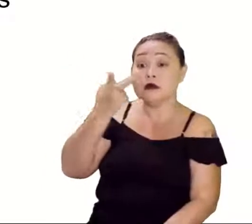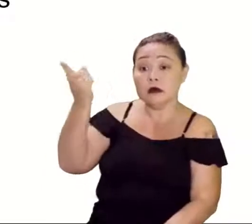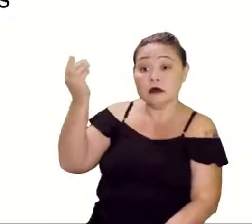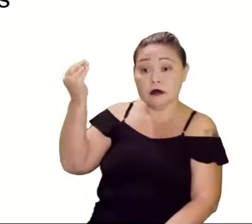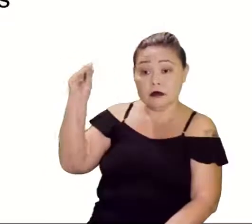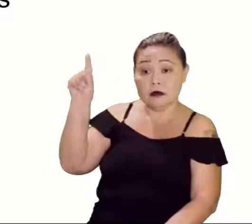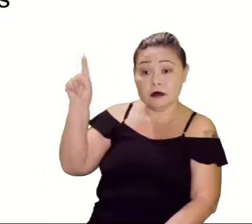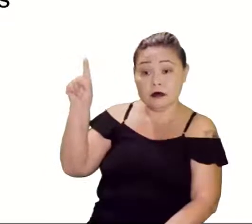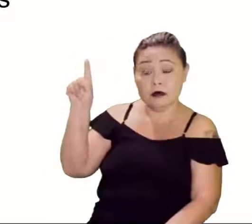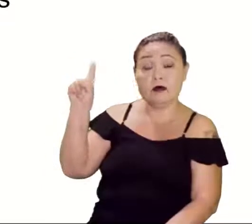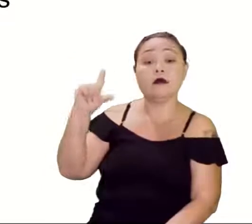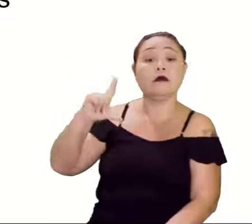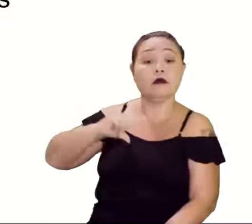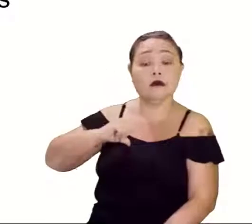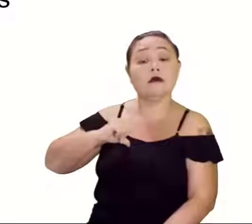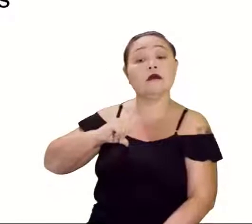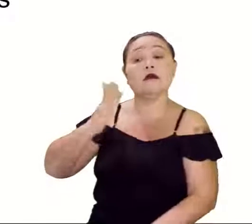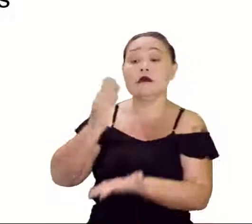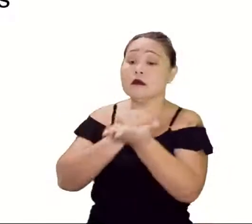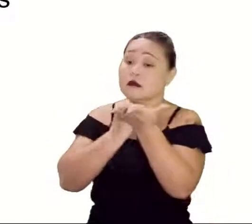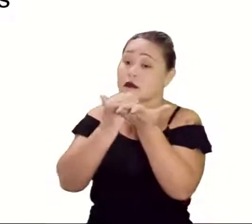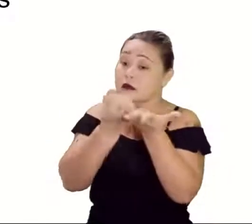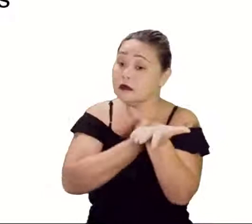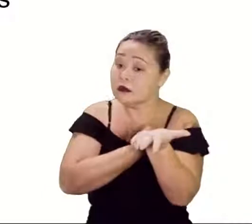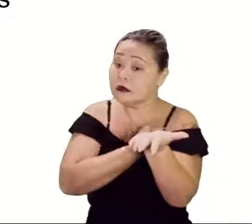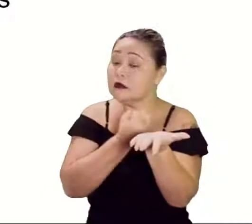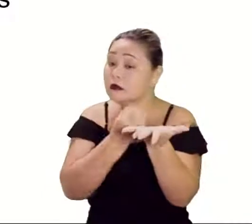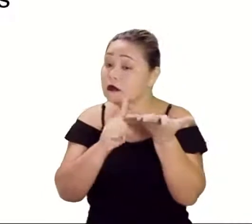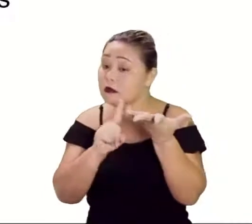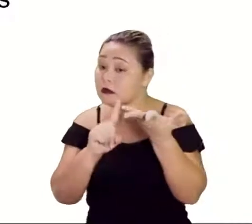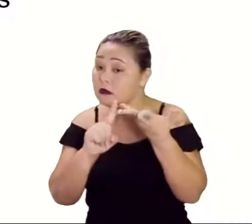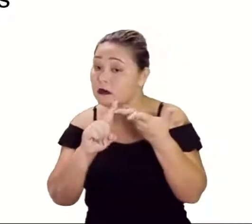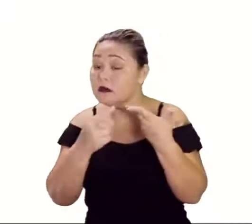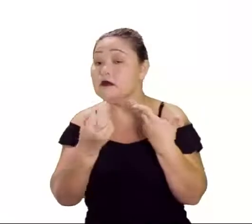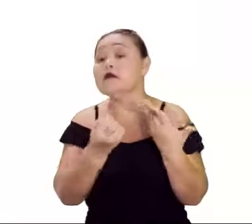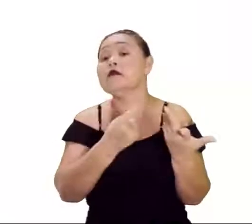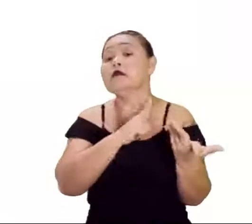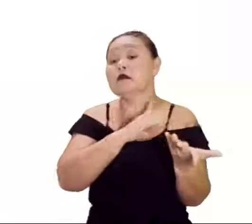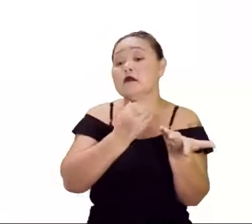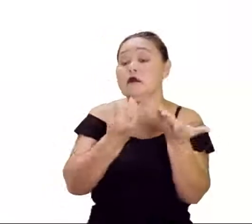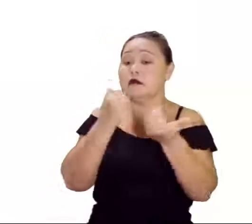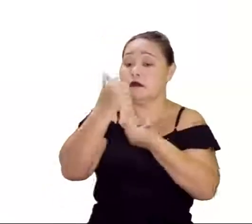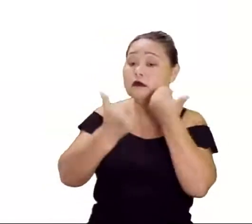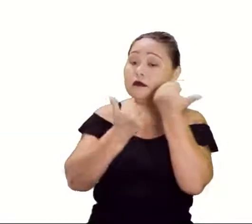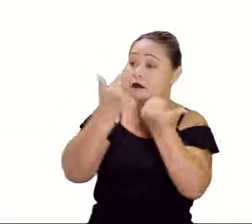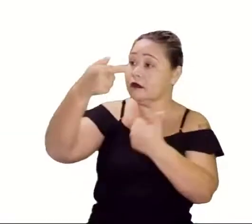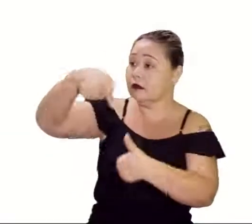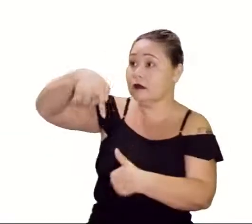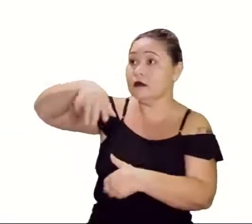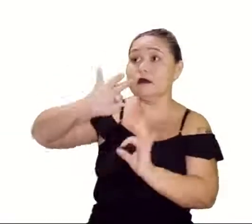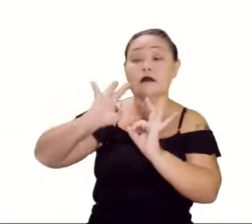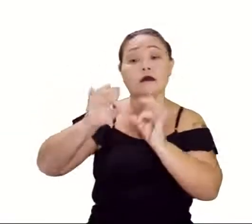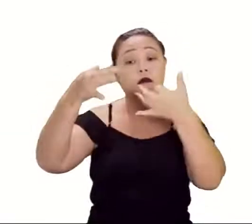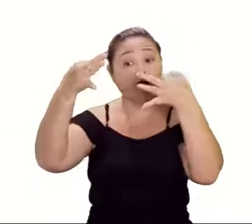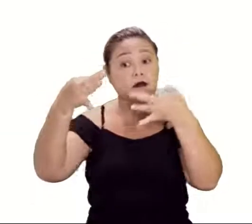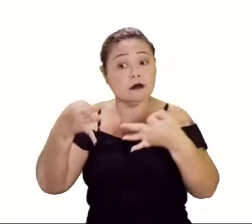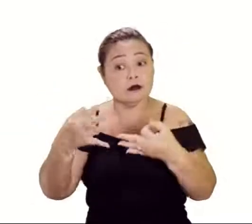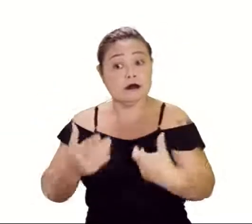né? Isso mesmo. Então, se a quantidade inicial é 700, a gente pode substituir no Q.